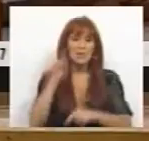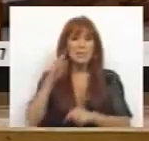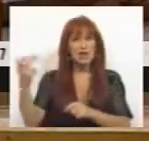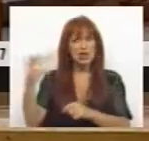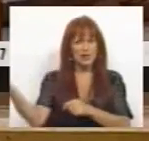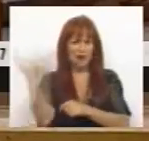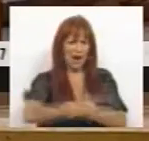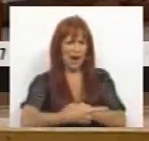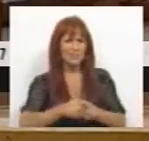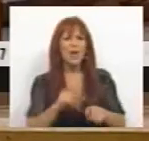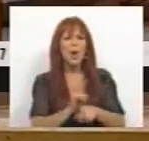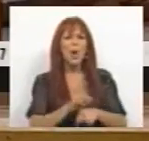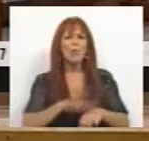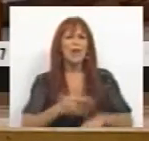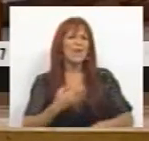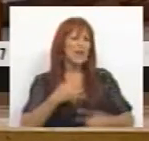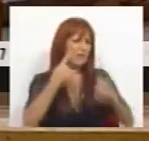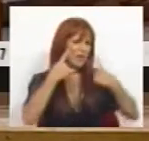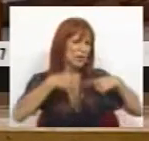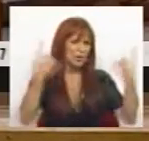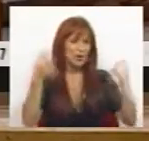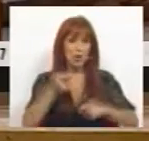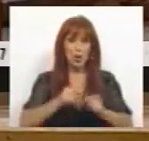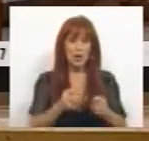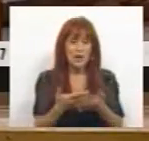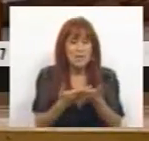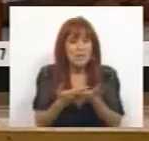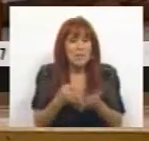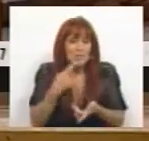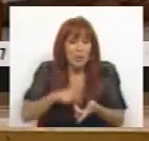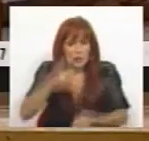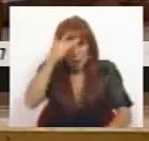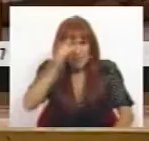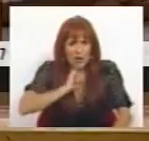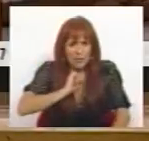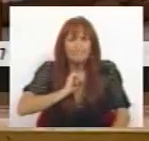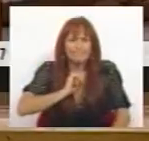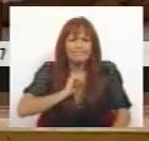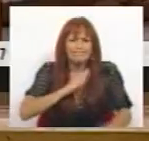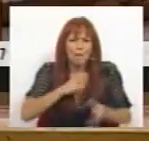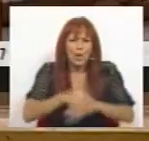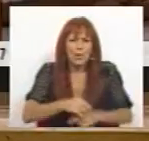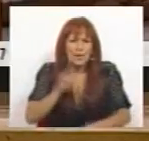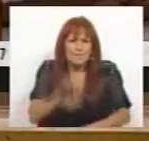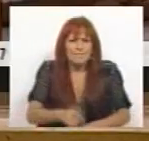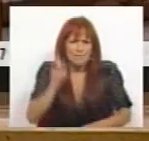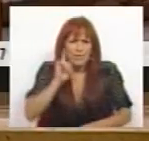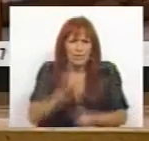sobretudo externos, desde logo pela dívida pública, cuja renegociação, do nosso ponto de vista, continua na ordem